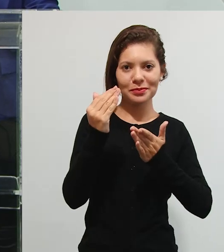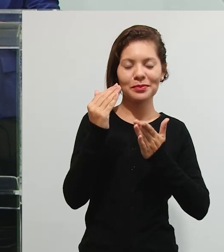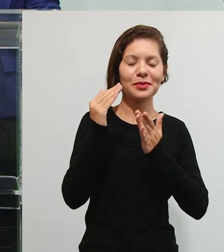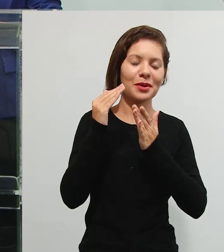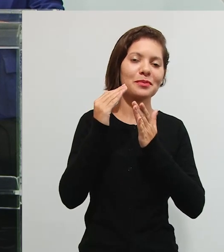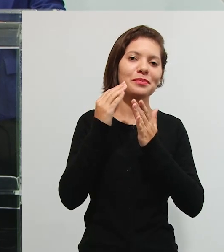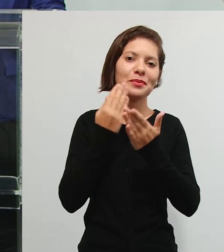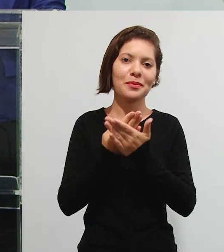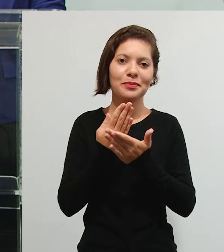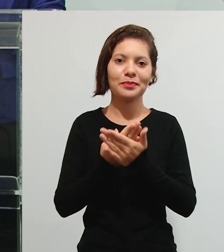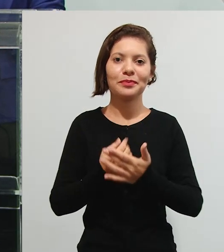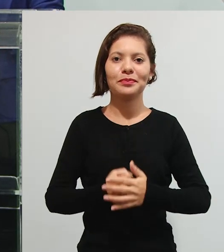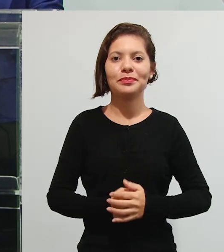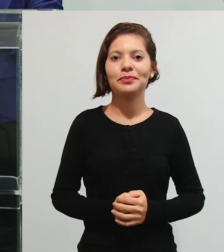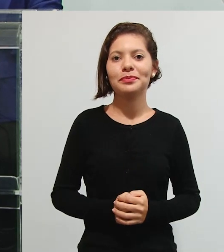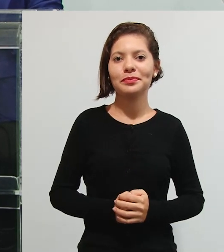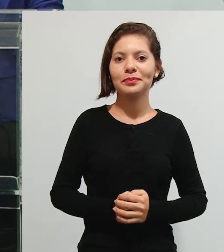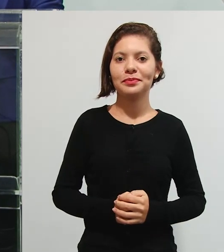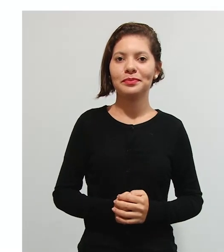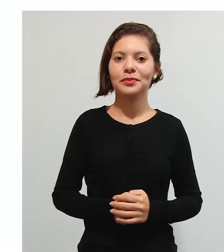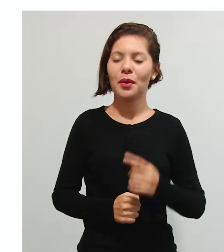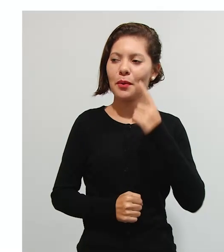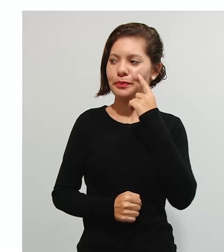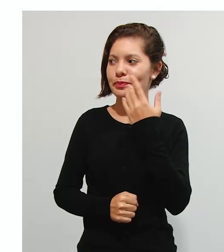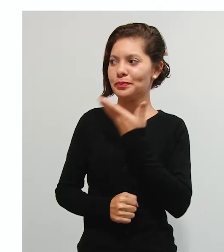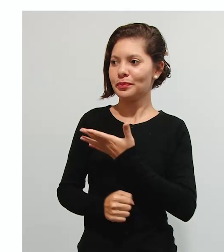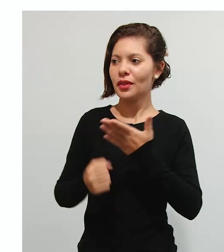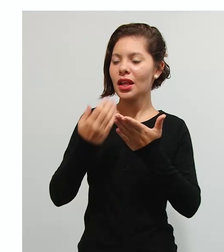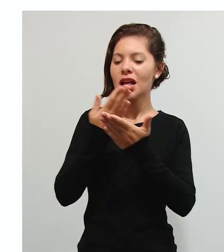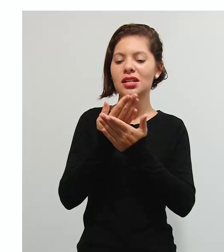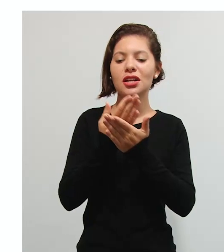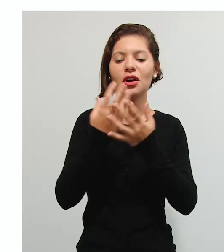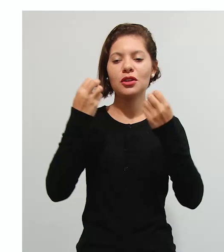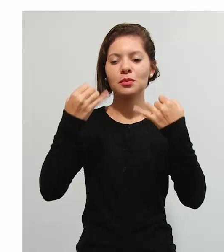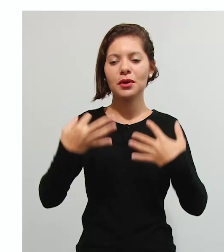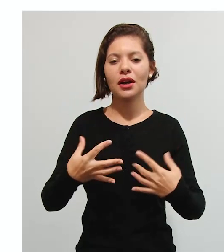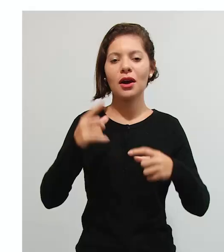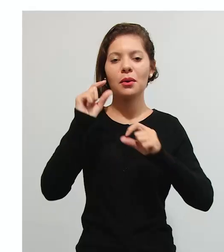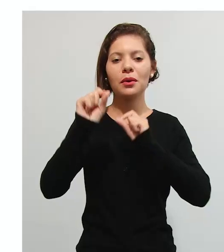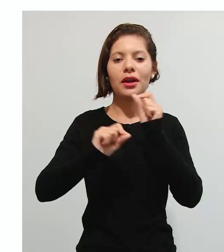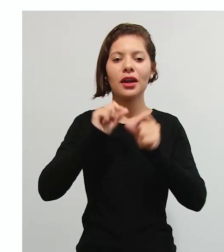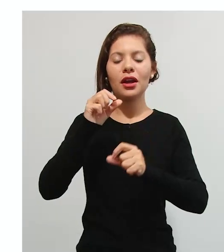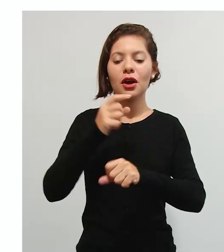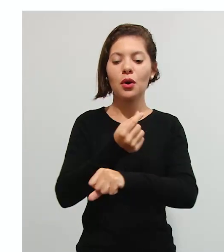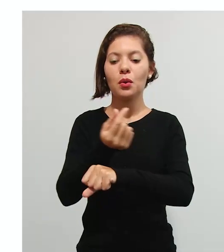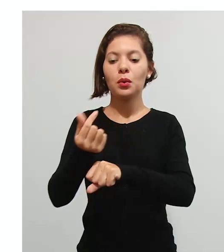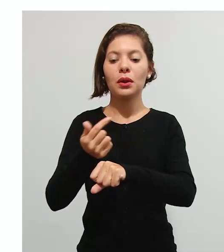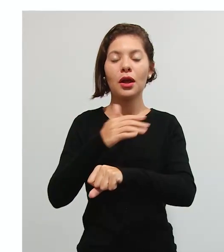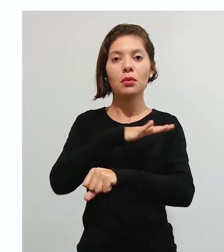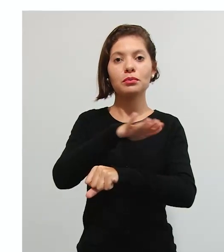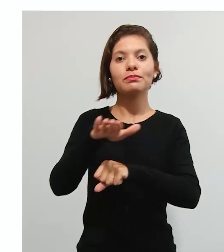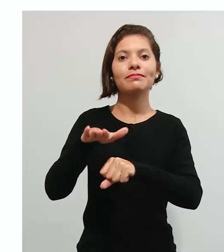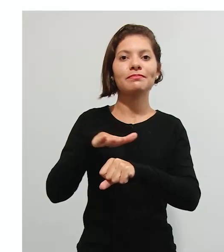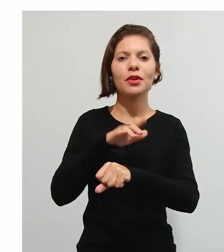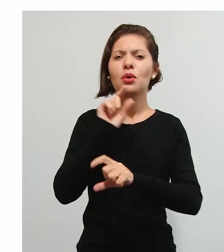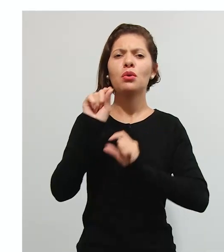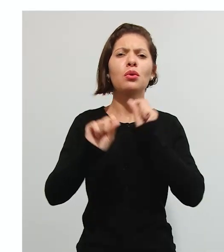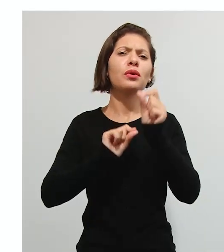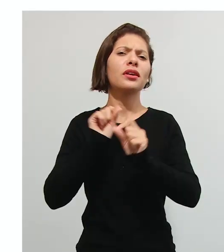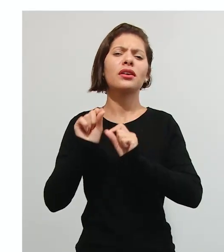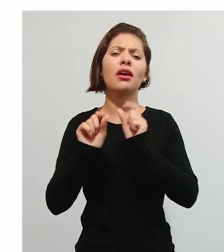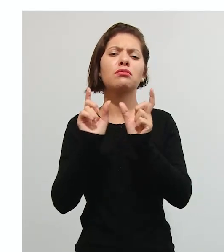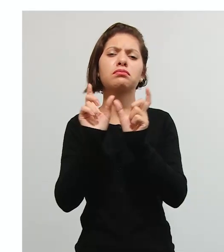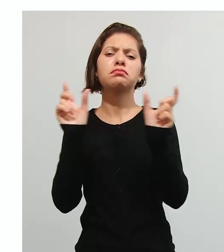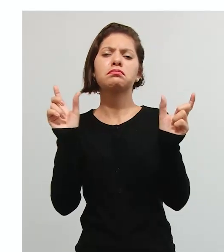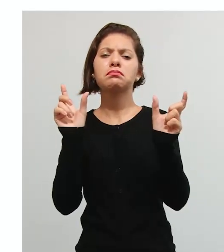nossa aula de hoje. Bom, essa aula nós vamos falar primeiramente sobre o neoliberalismo. O que é